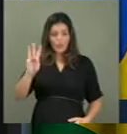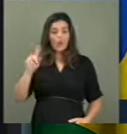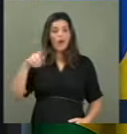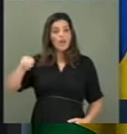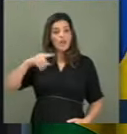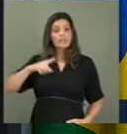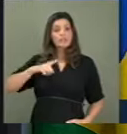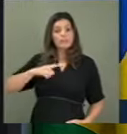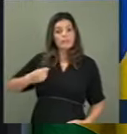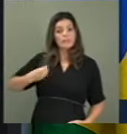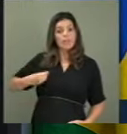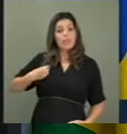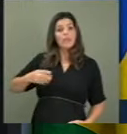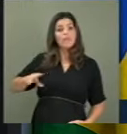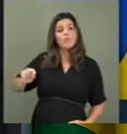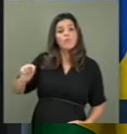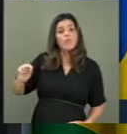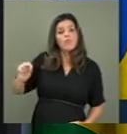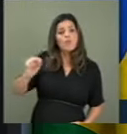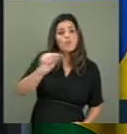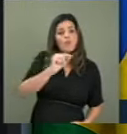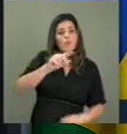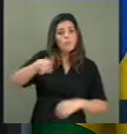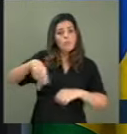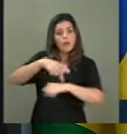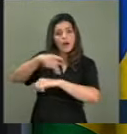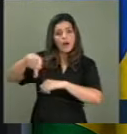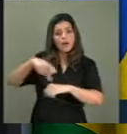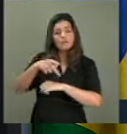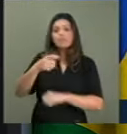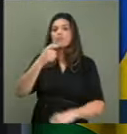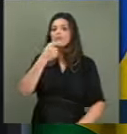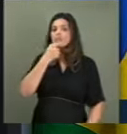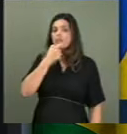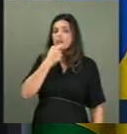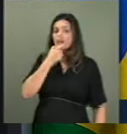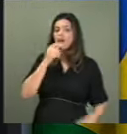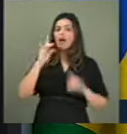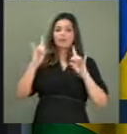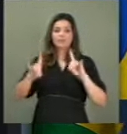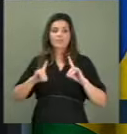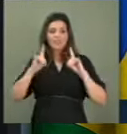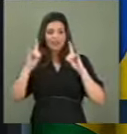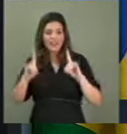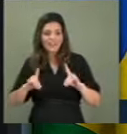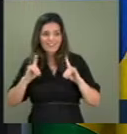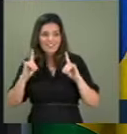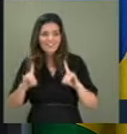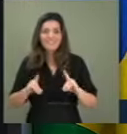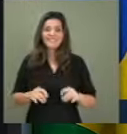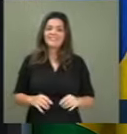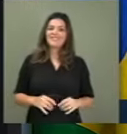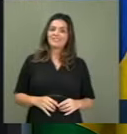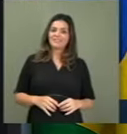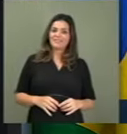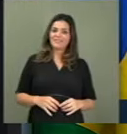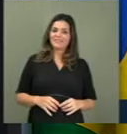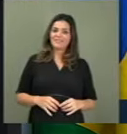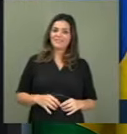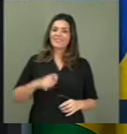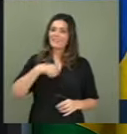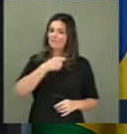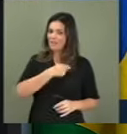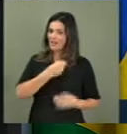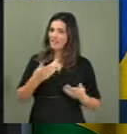em muitos países parlamentaristas, como Reino Unido, Austrália, Portugal e Espanha. Numa